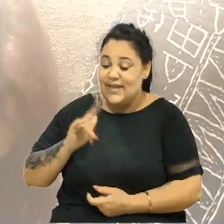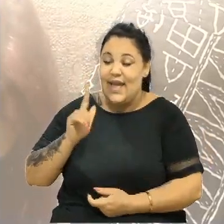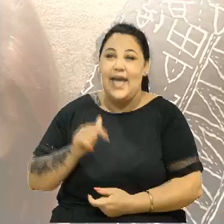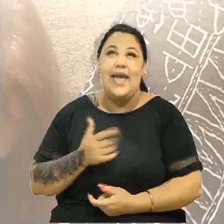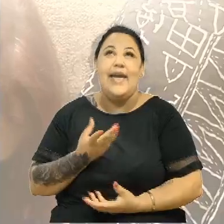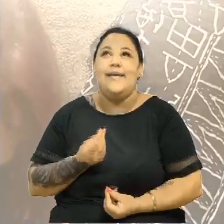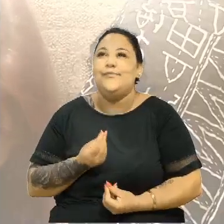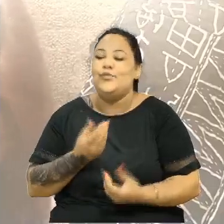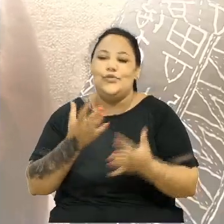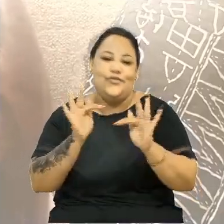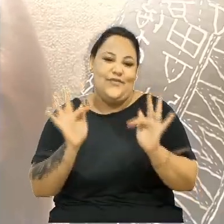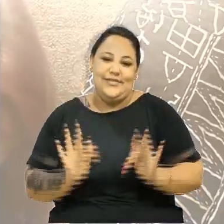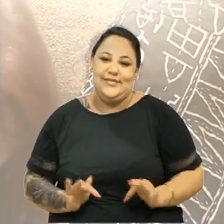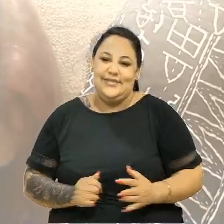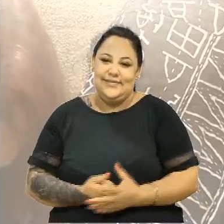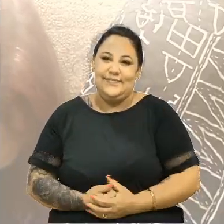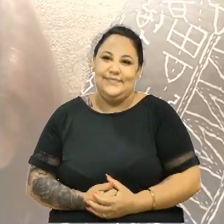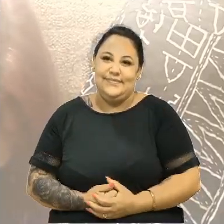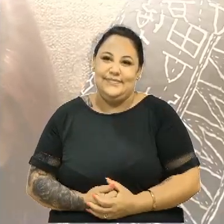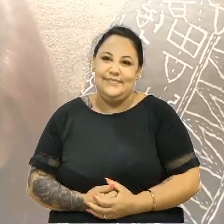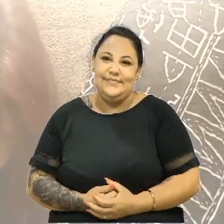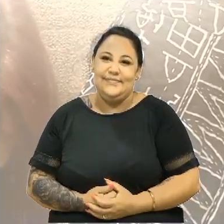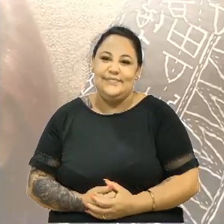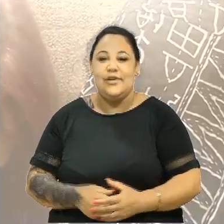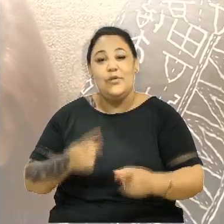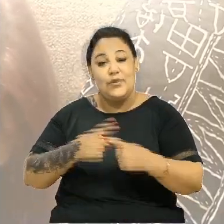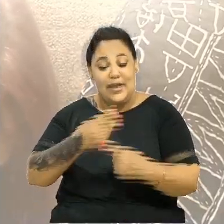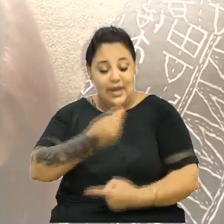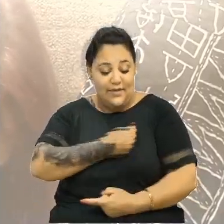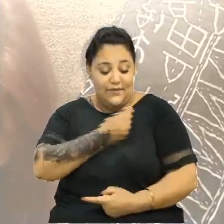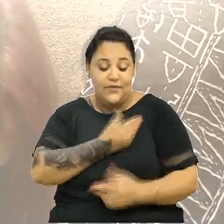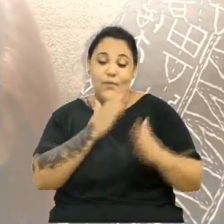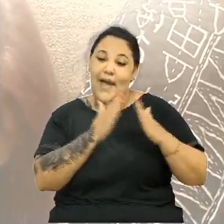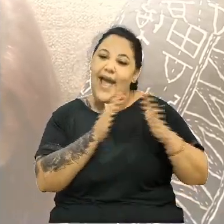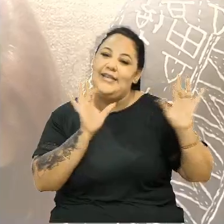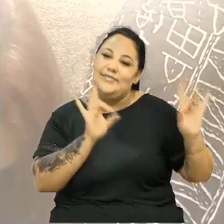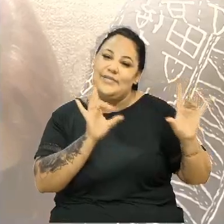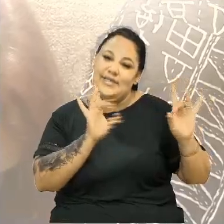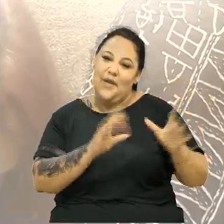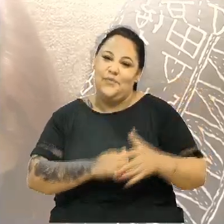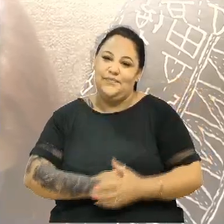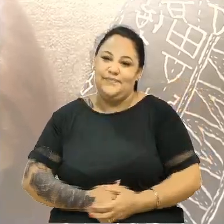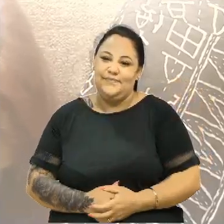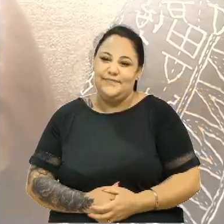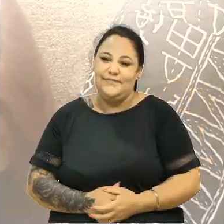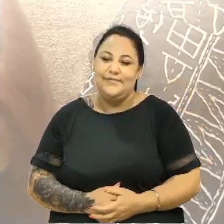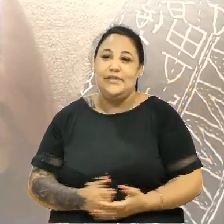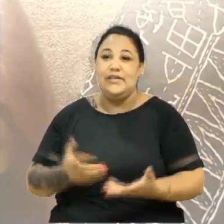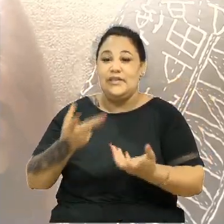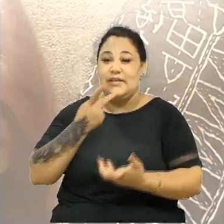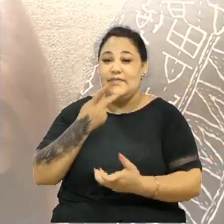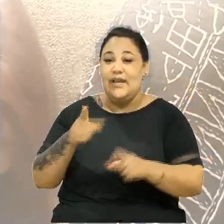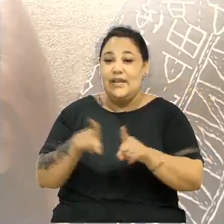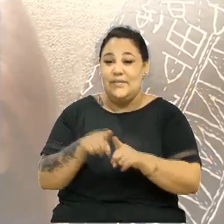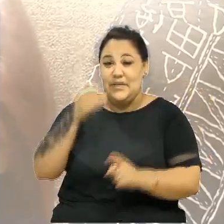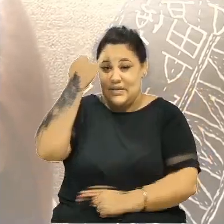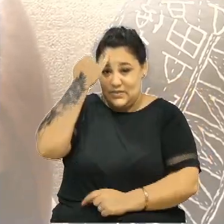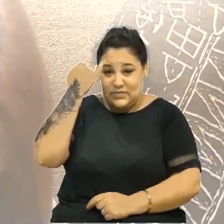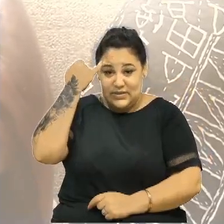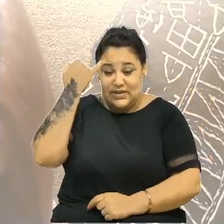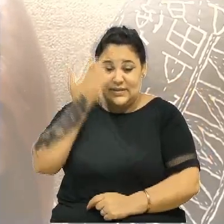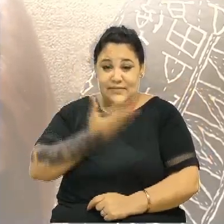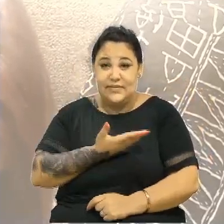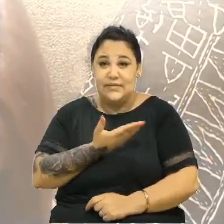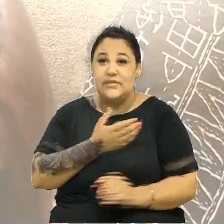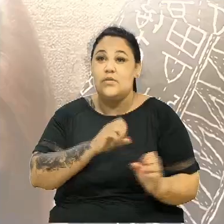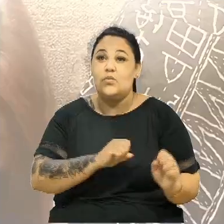criança muito feliz. Então, por quê? Porque ela vive num lar especial. E dizer o vereador D'Ambros que, se